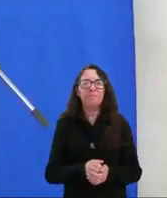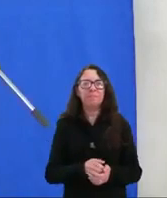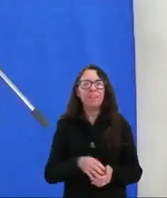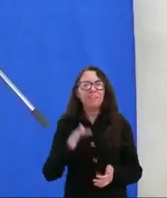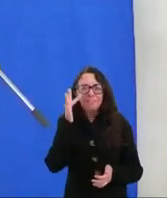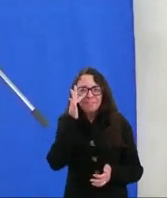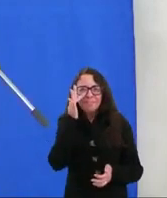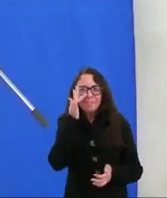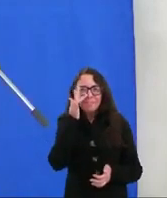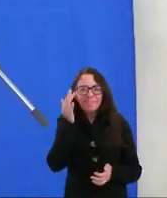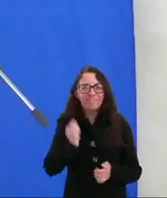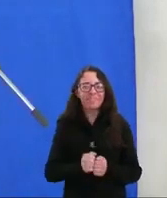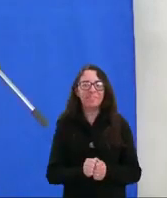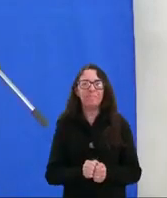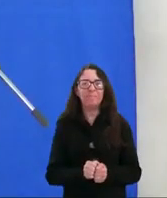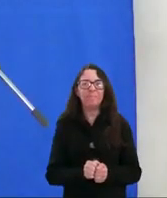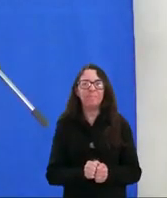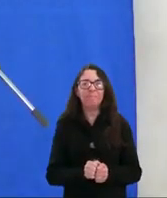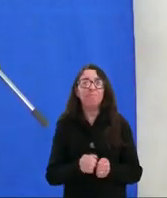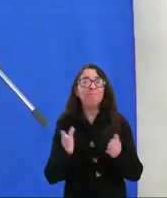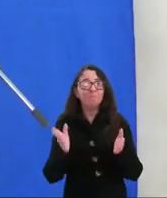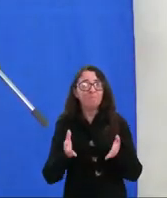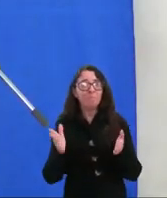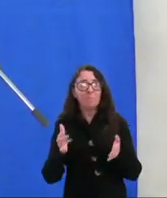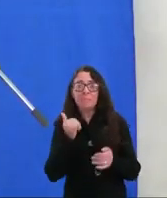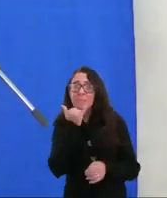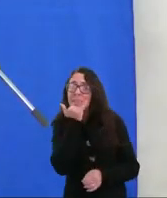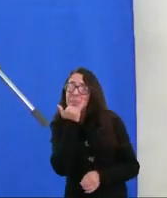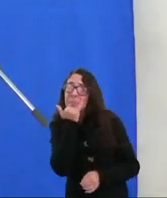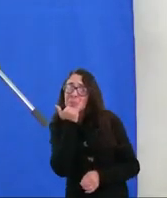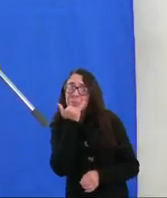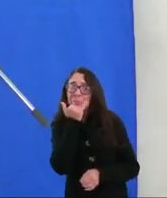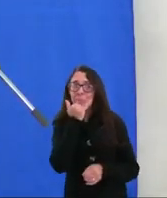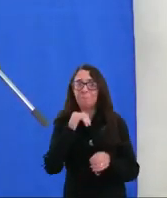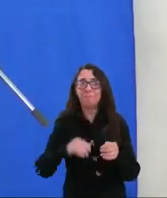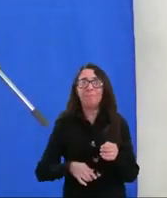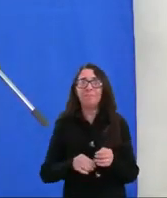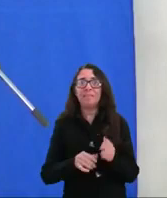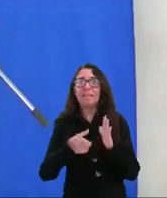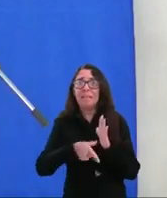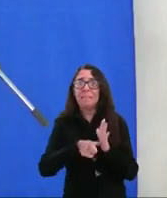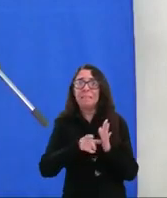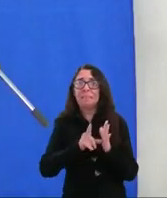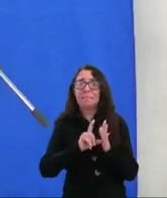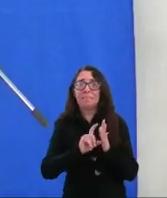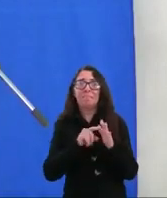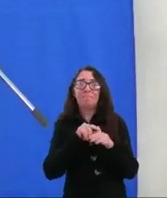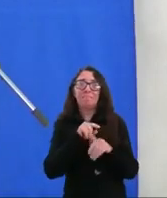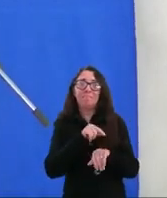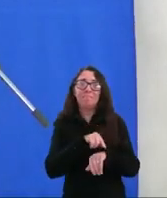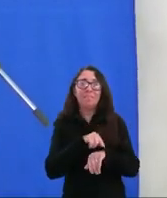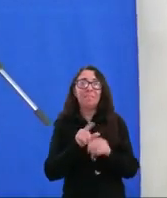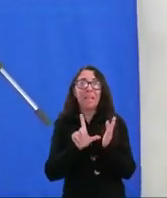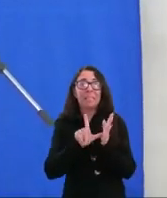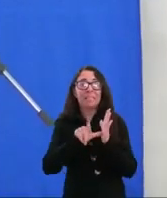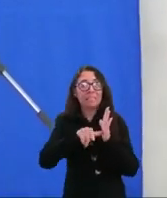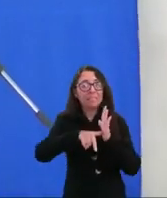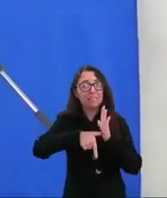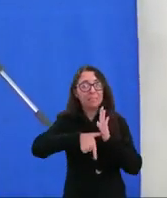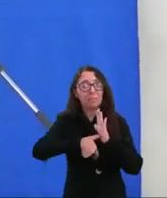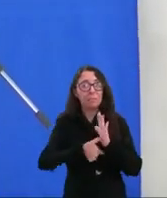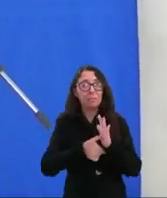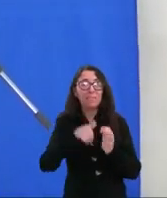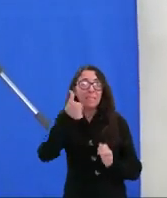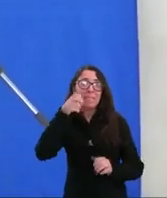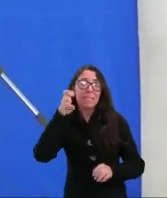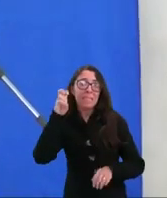Pedimos desculpas aí, porque atrasamos por 20 minutos aproximadamente aí, né? Tivemos um problema técnico do som aqui na nossa